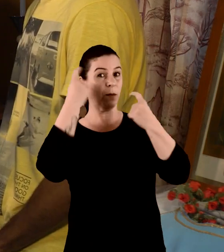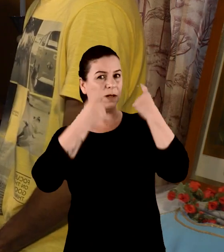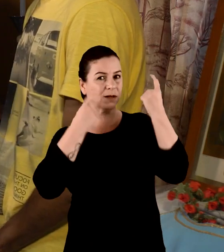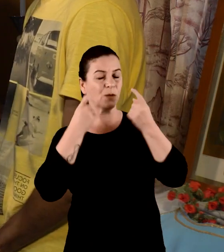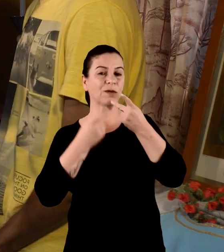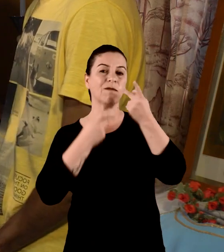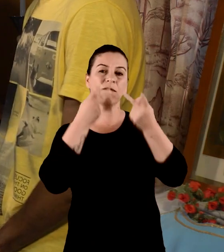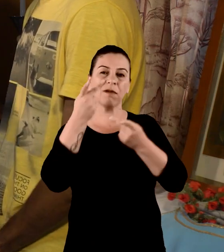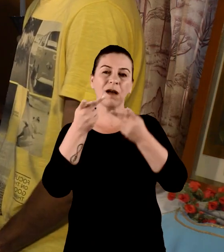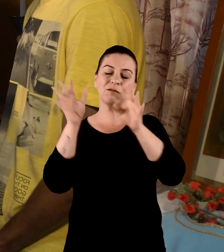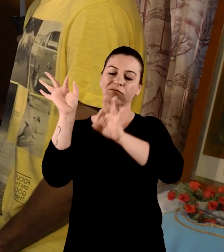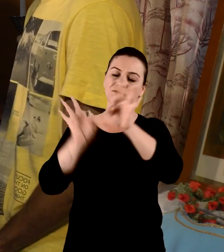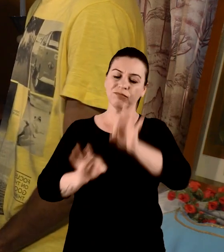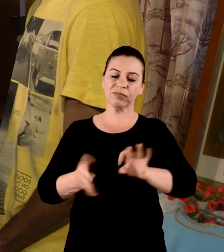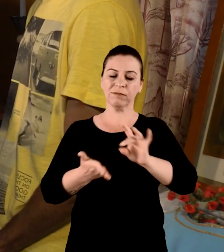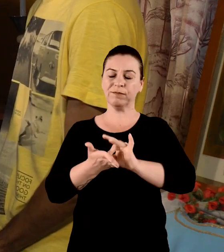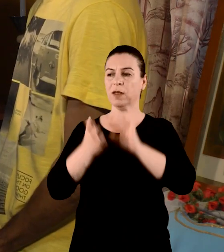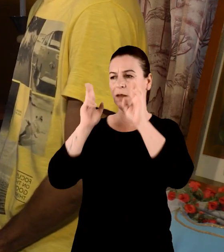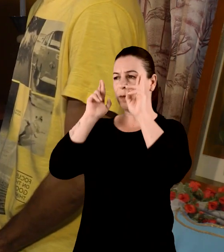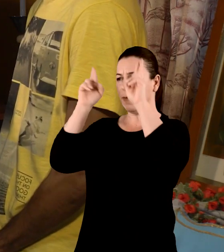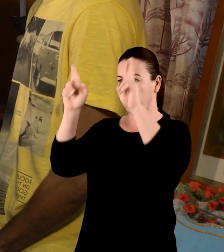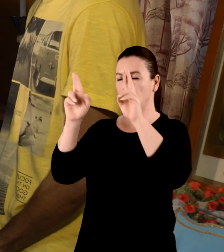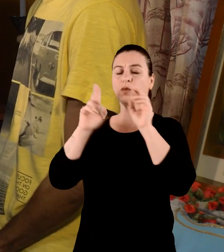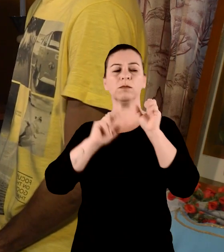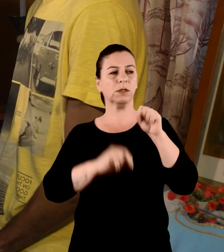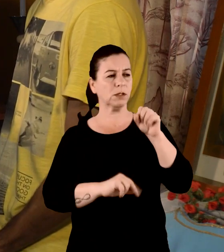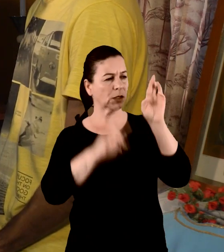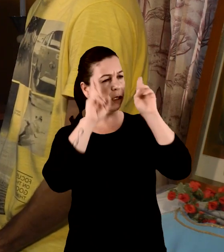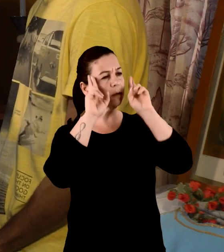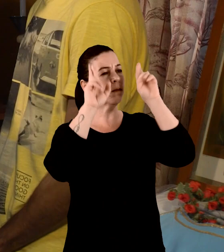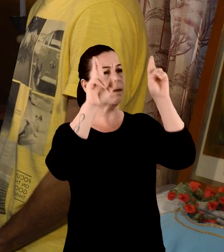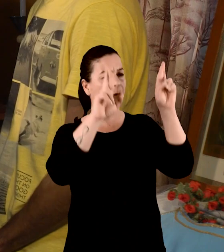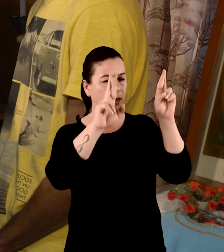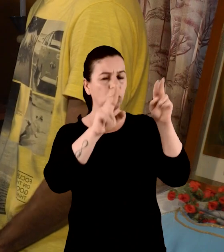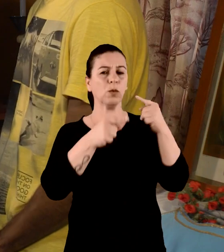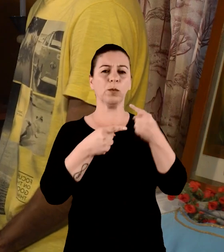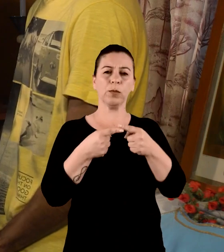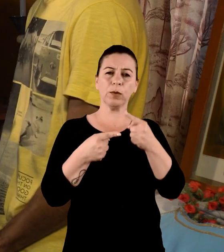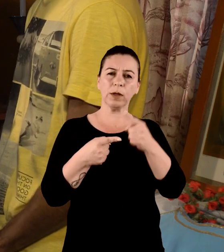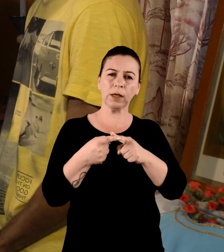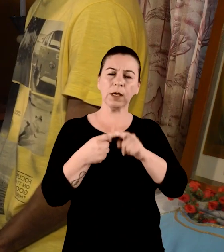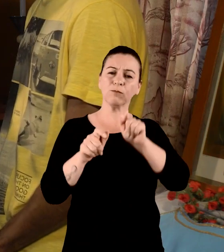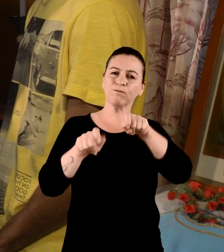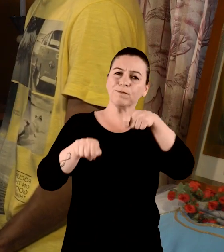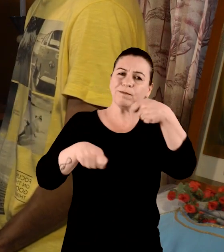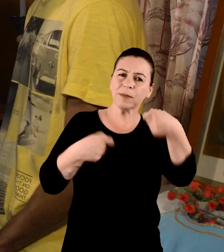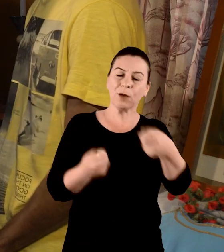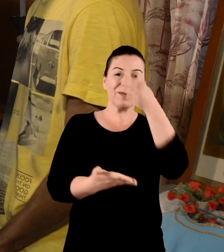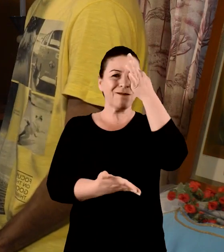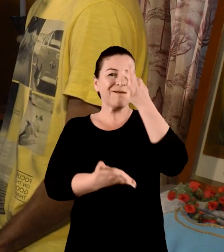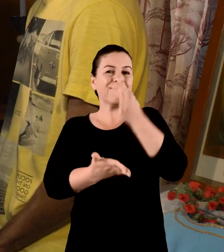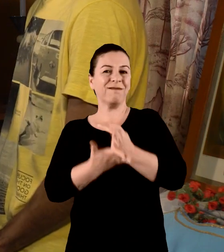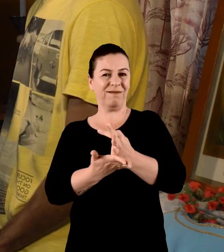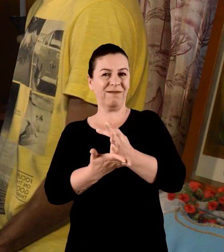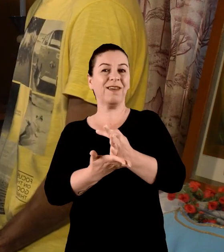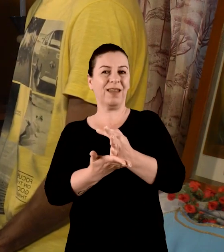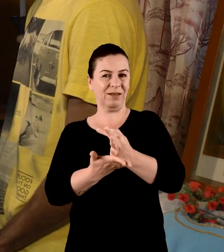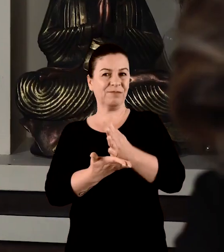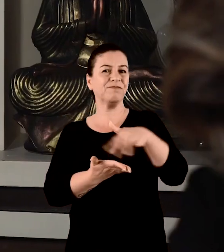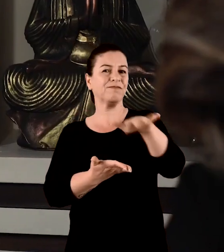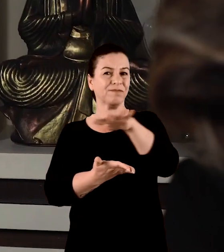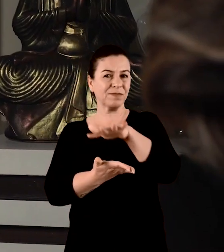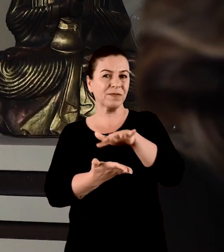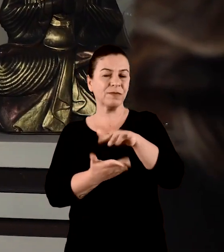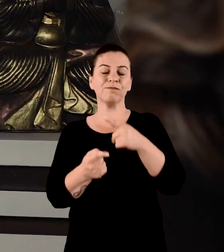quando eu falo na restauração dos santos. Respeito, que eu faço. né, professora? Respeito. Respeito. Respeito o símbolo forte daquela